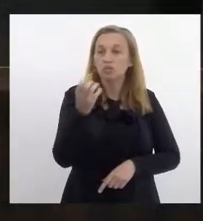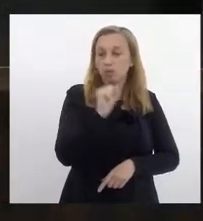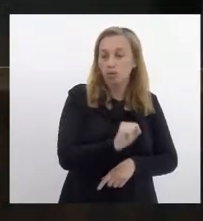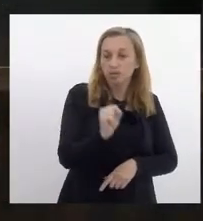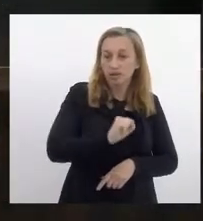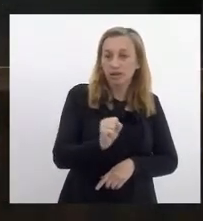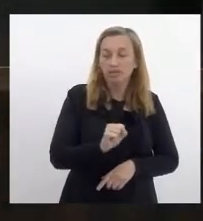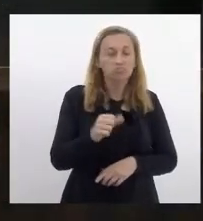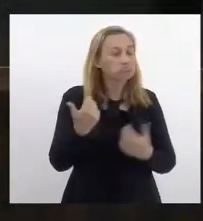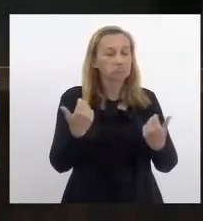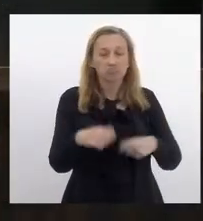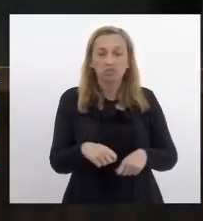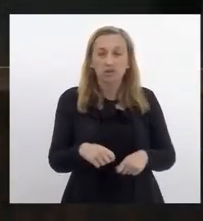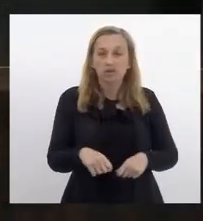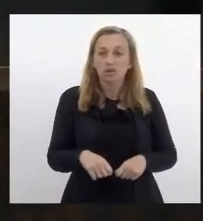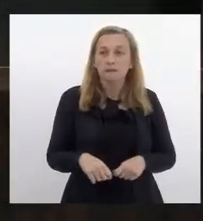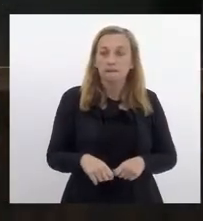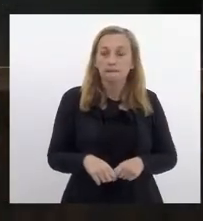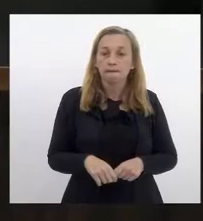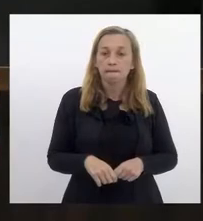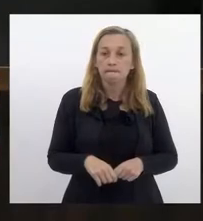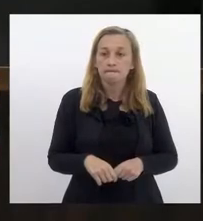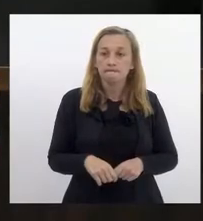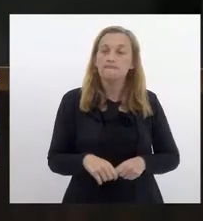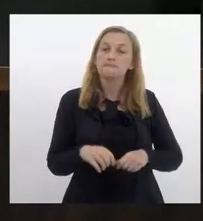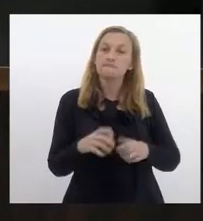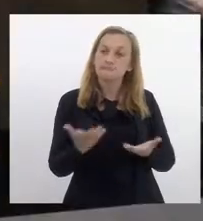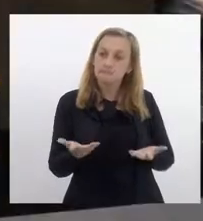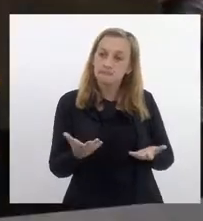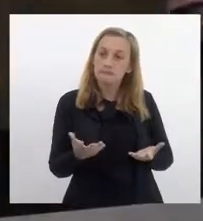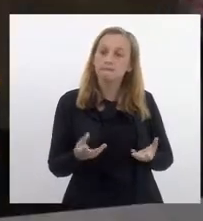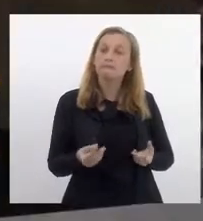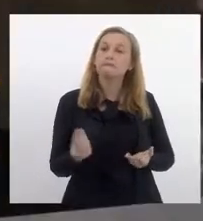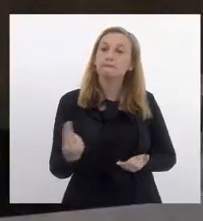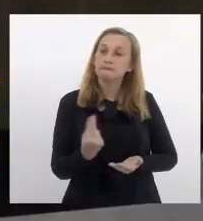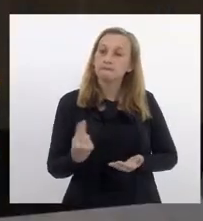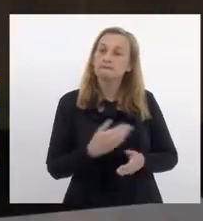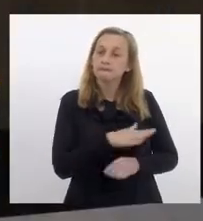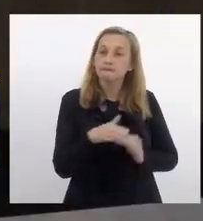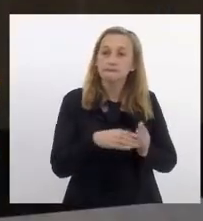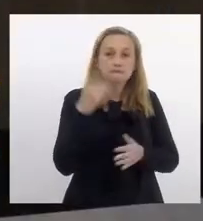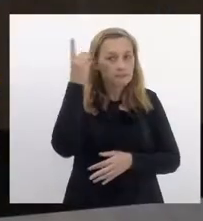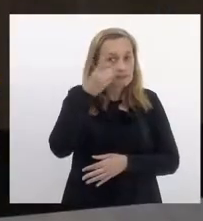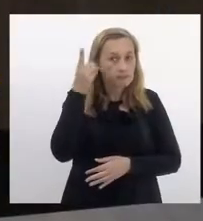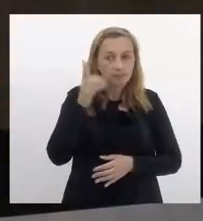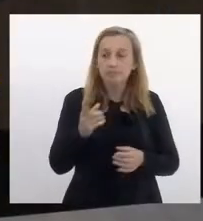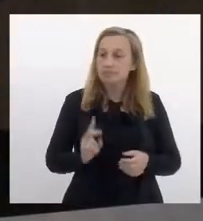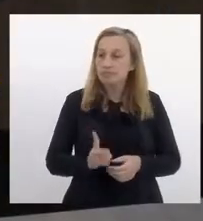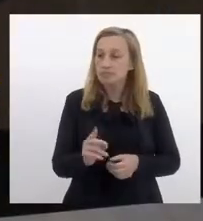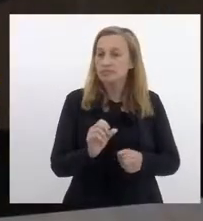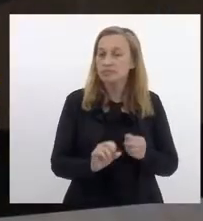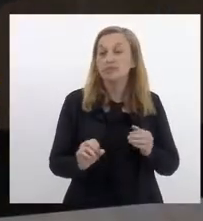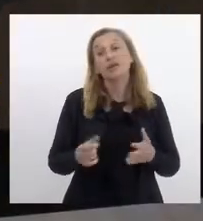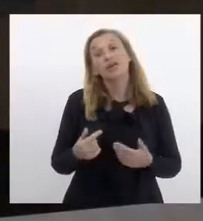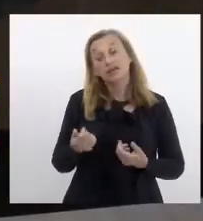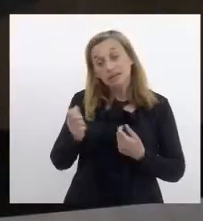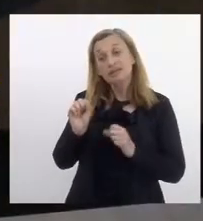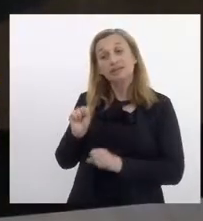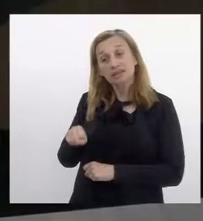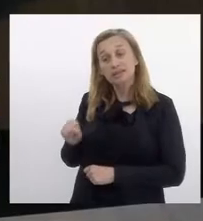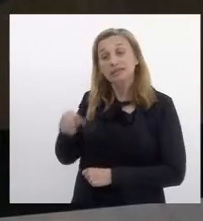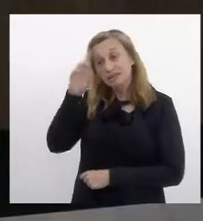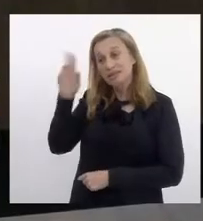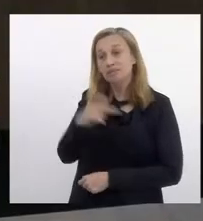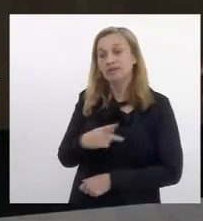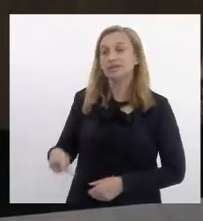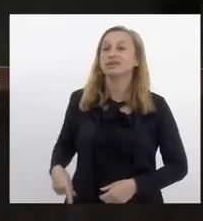não precisa problema, ser... Né? Vossa Excelência dará protagonismo a todos os parlamentares, como Vossa Excelência sempre faz. Eu darei, senhor presidente. O relatório então,